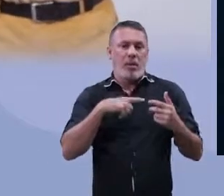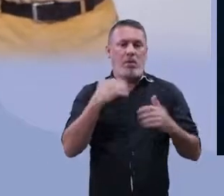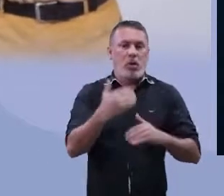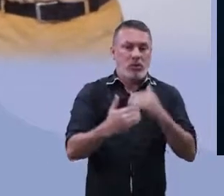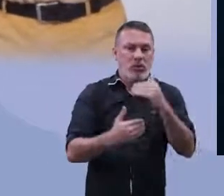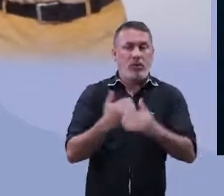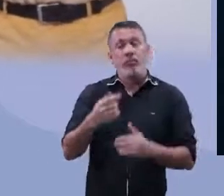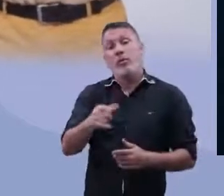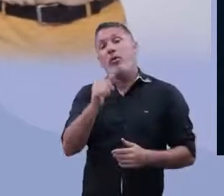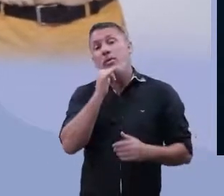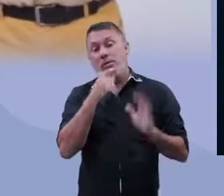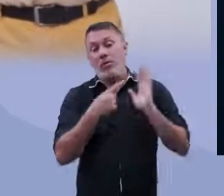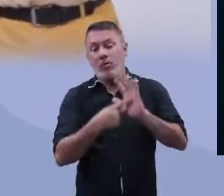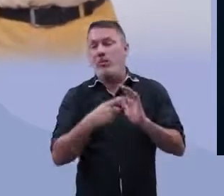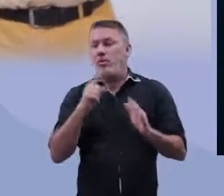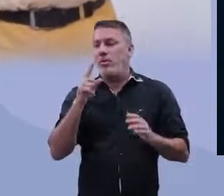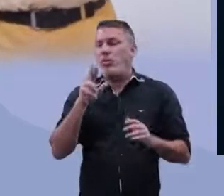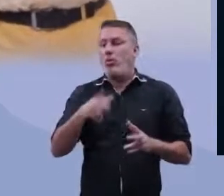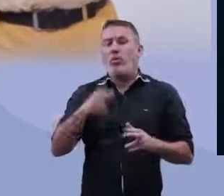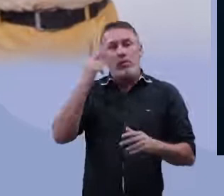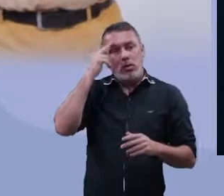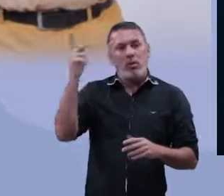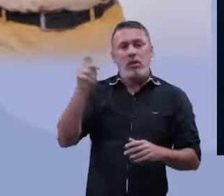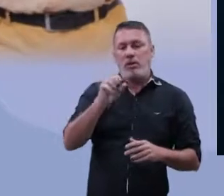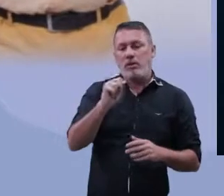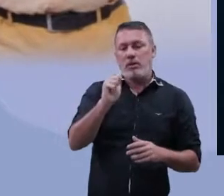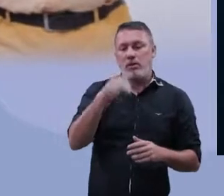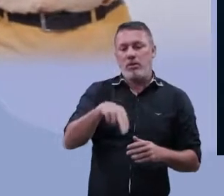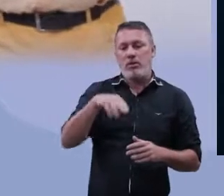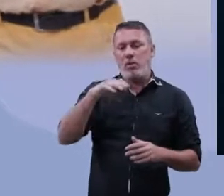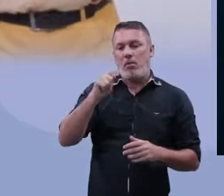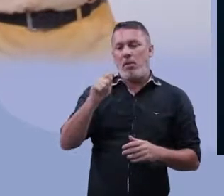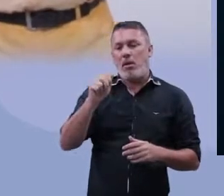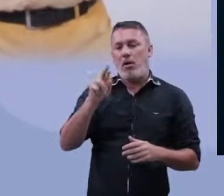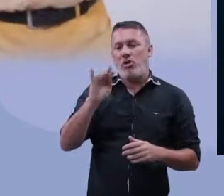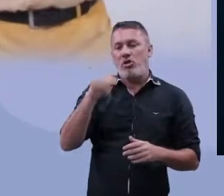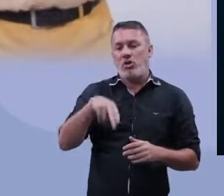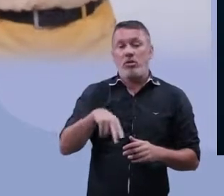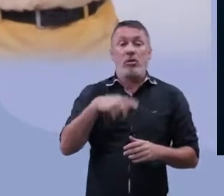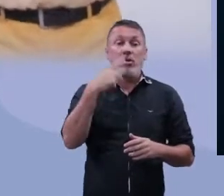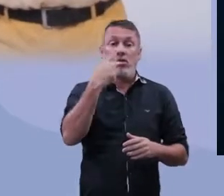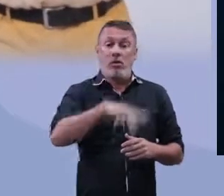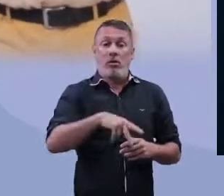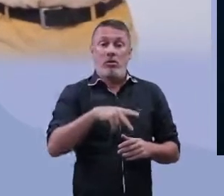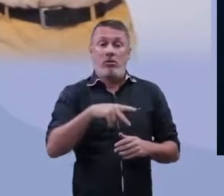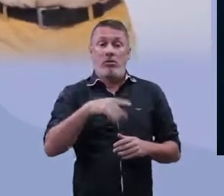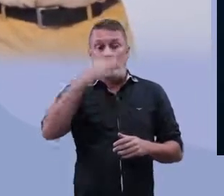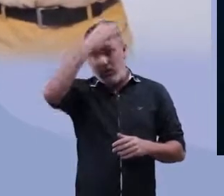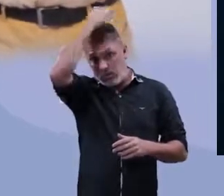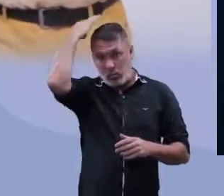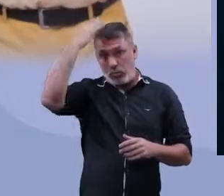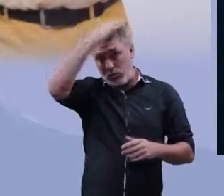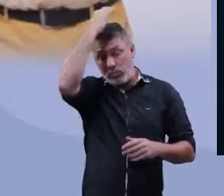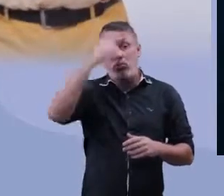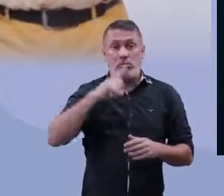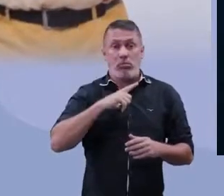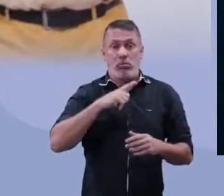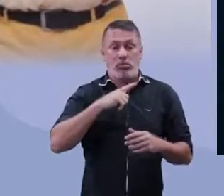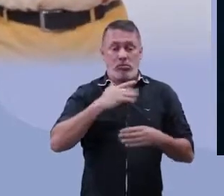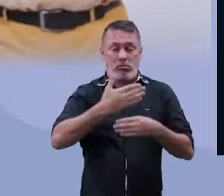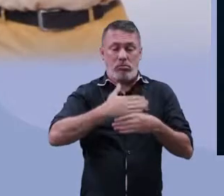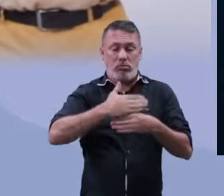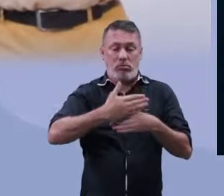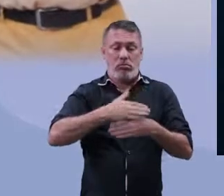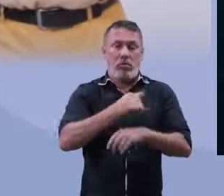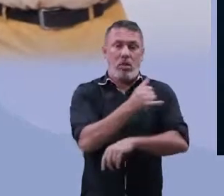gente vai ter a usina de São Martinho, em São Paulo. Né, nós temos aqui na divisa, né, com o Rio de Janeiro, né, a